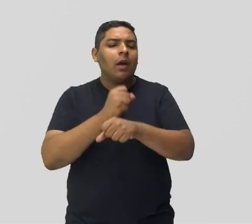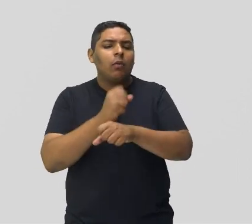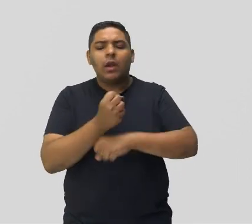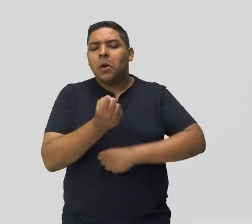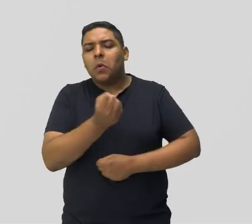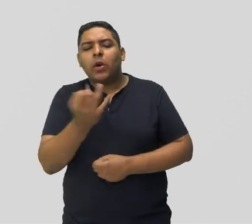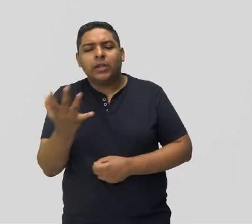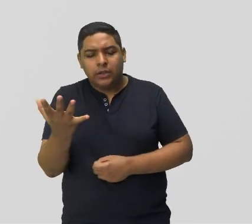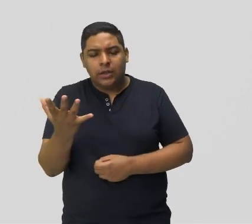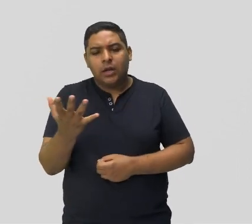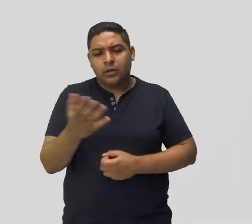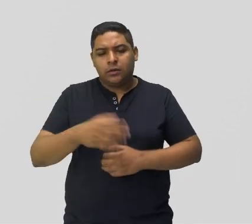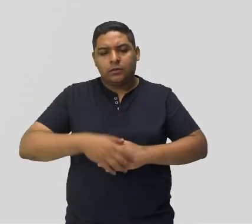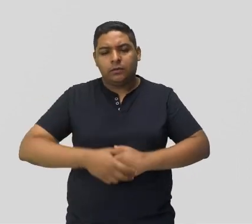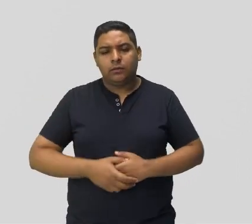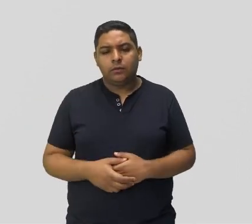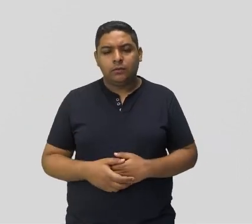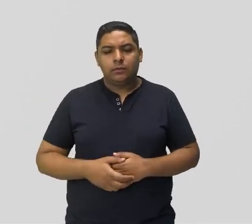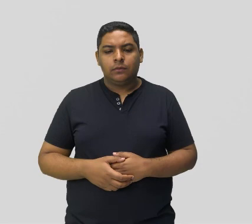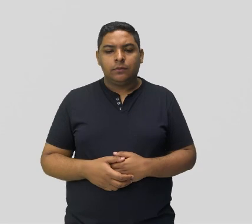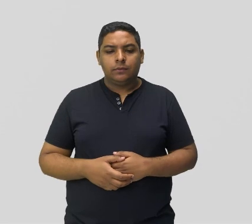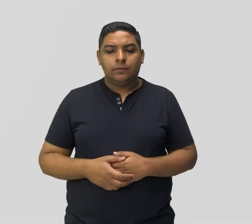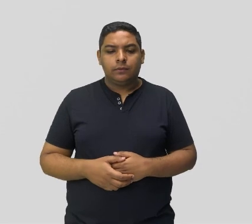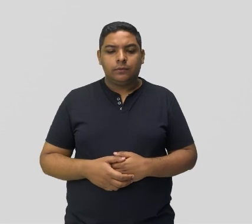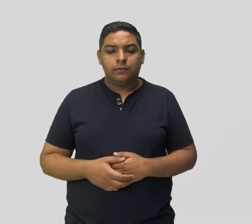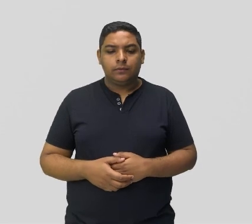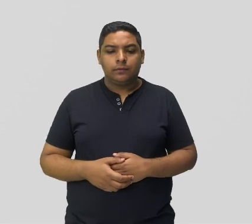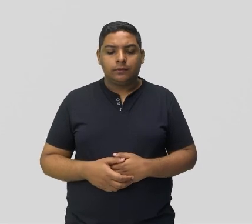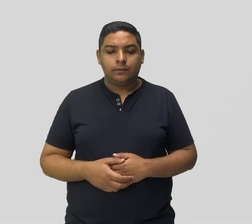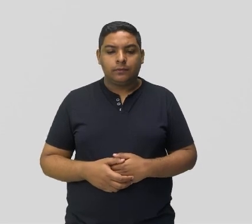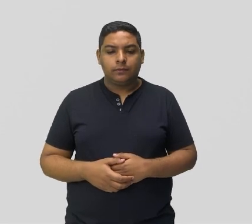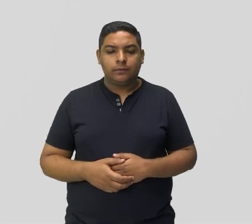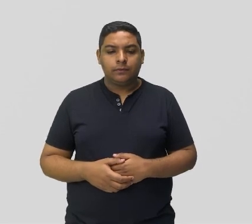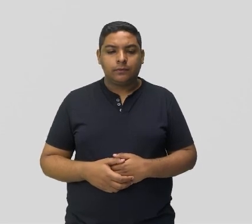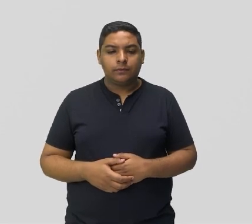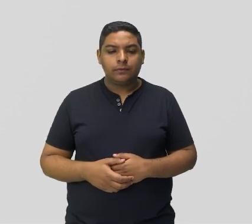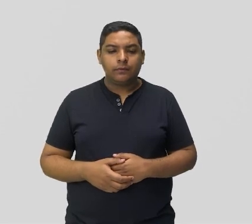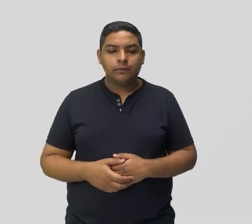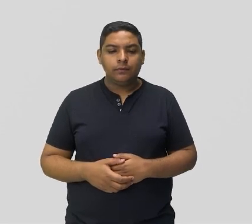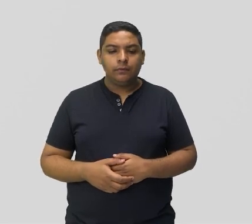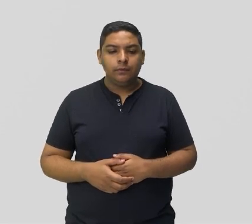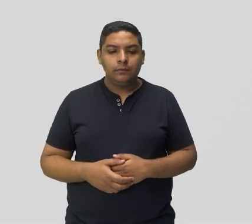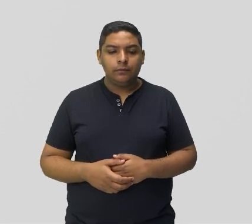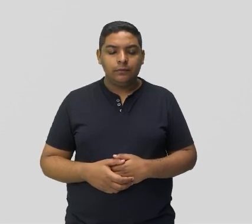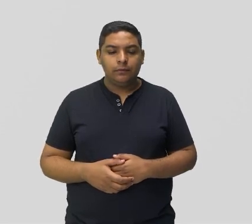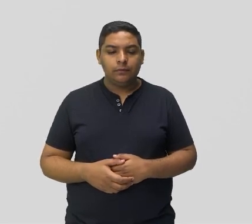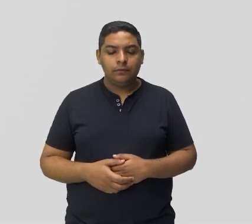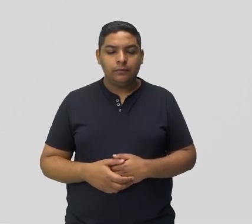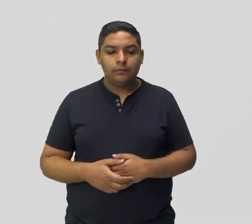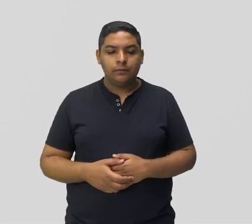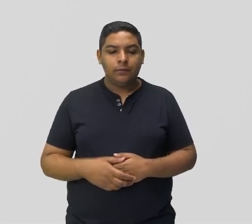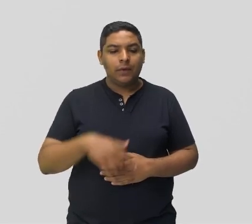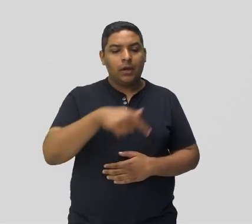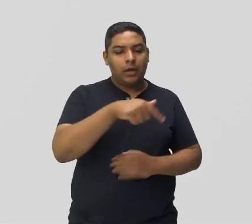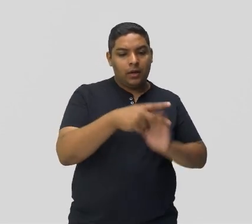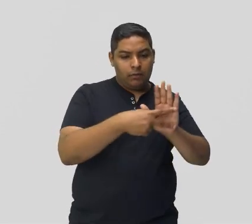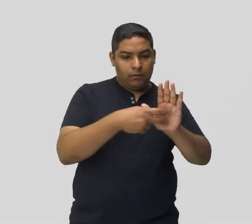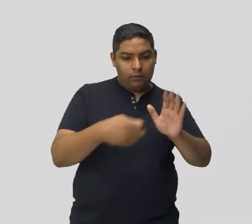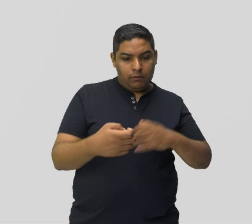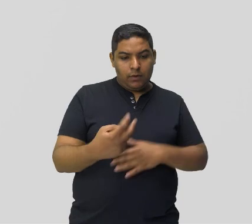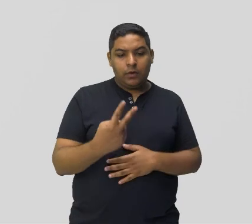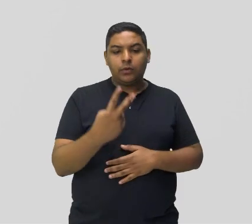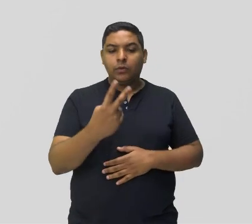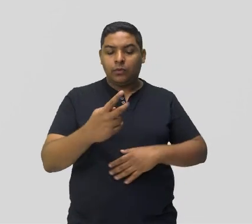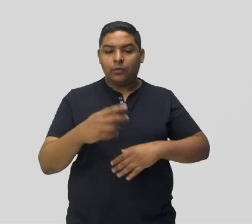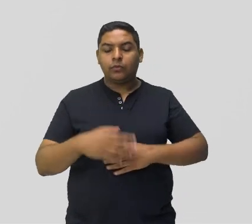quantidade de carga, olha só, saiu um errinho aqui, ó. Vamos lá. Capacitância equivalente, 2 microfarads, e a diferença de potencial,